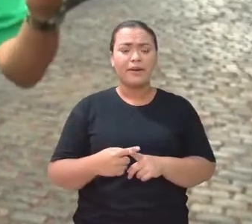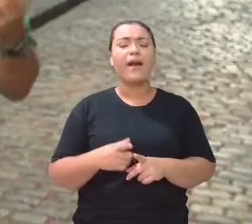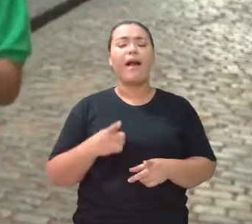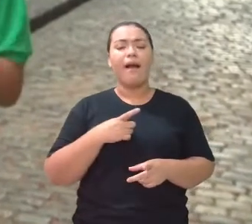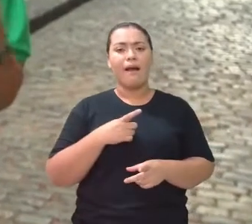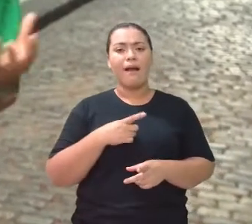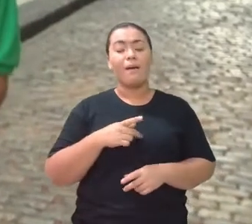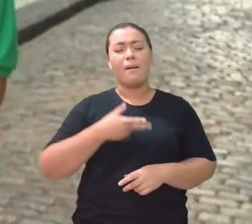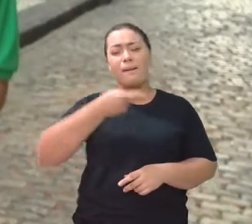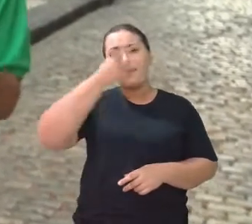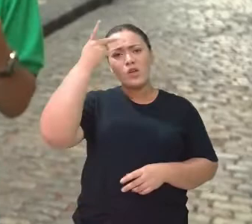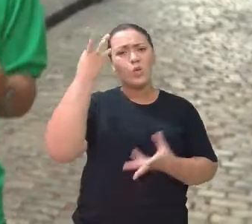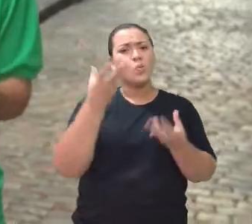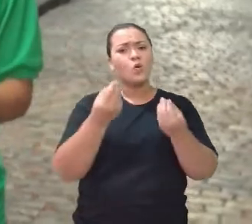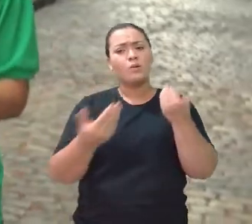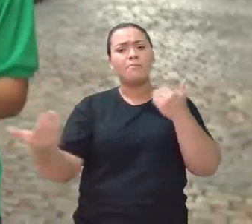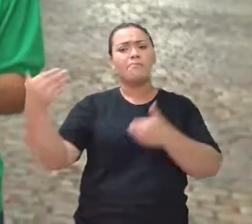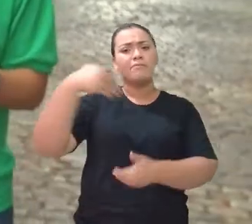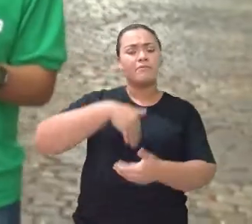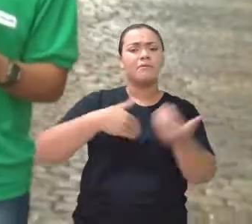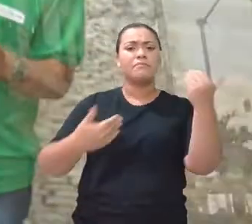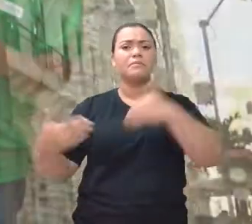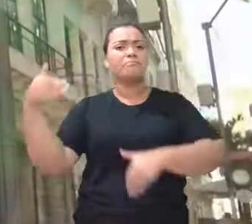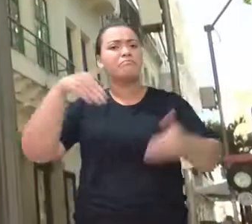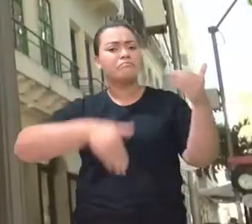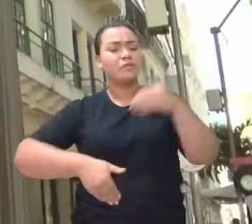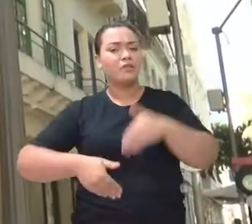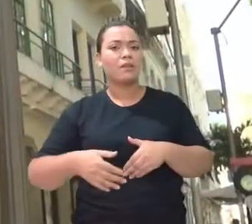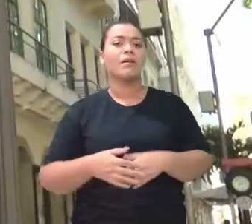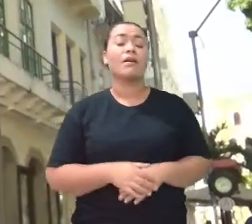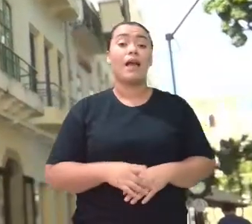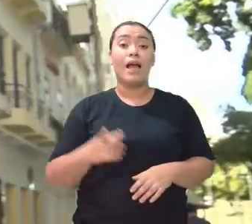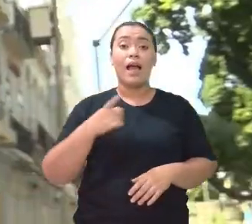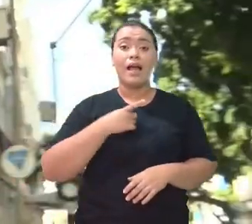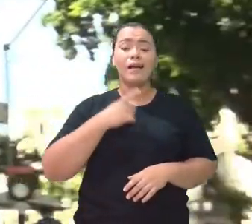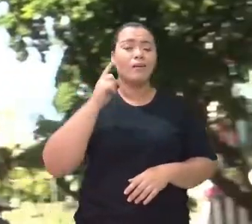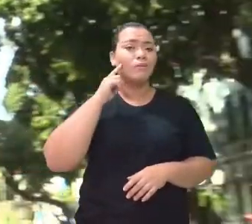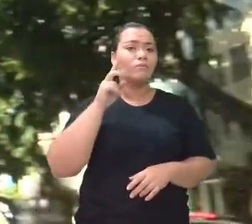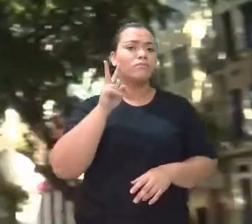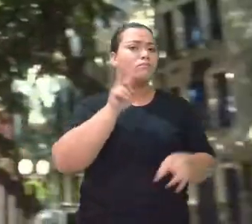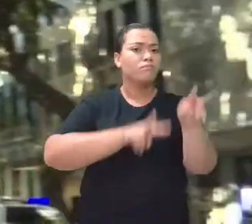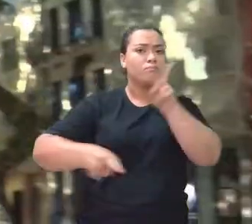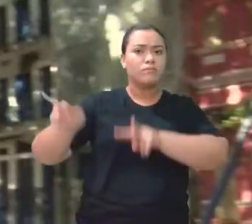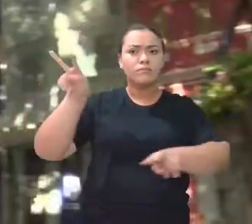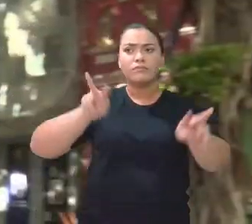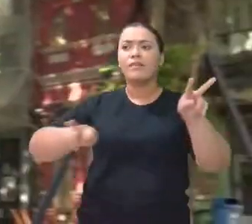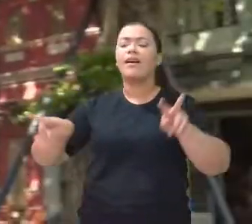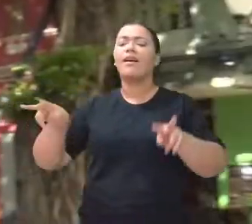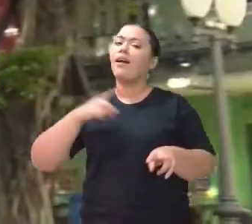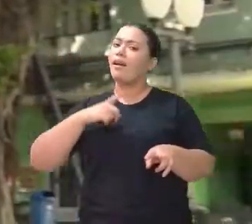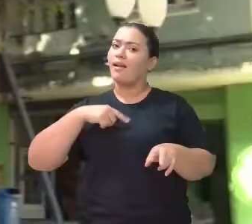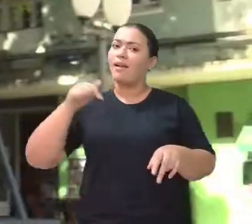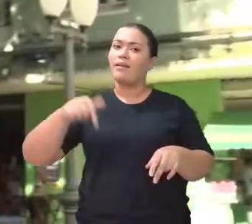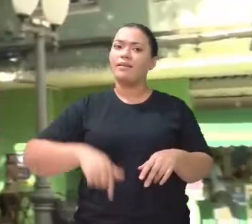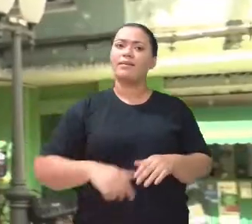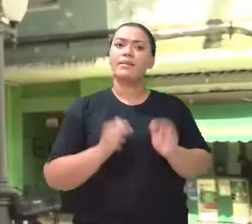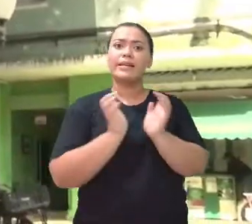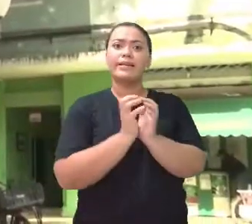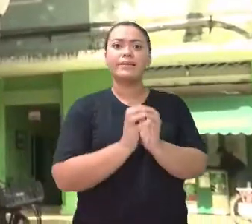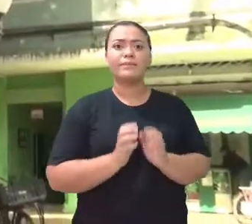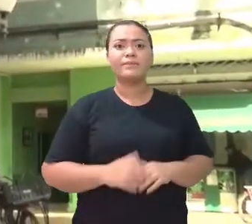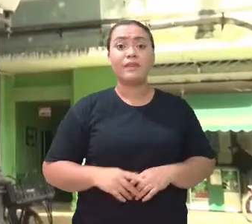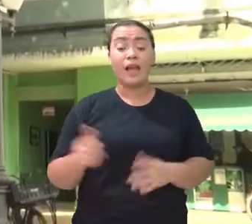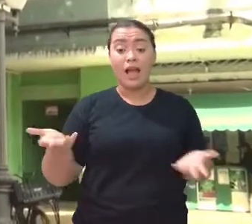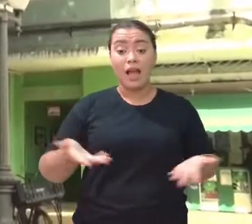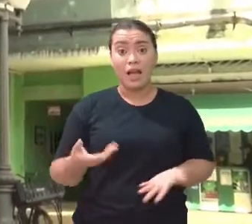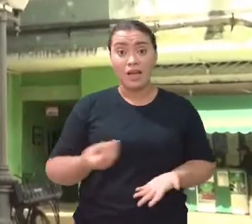pessoas passando por aqui. Essas marcas, elas estão aqui, ó, ao redor, estão aqui na paisagem da nossa cidade, né? Que